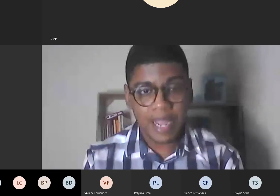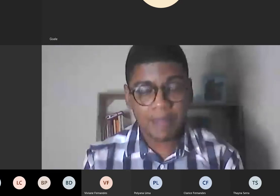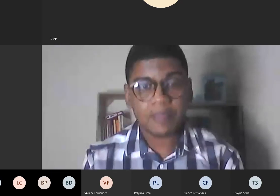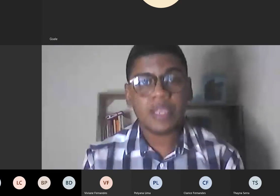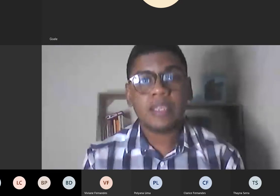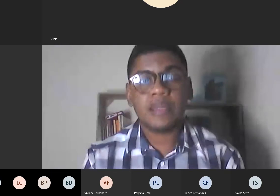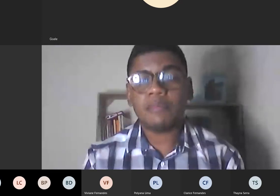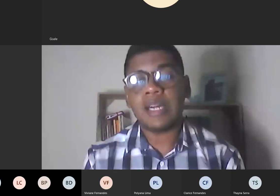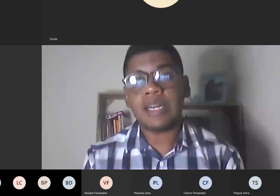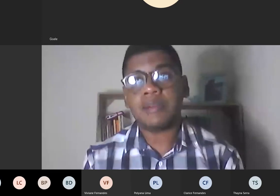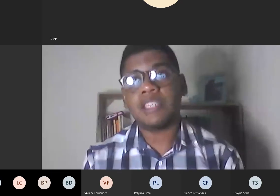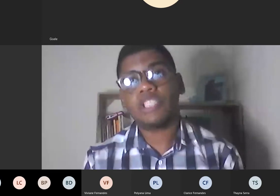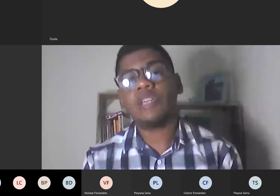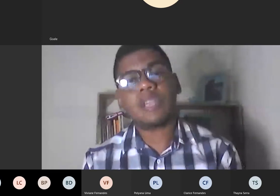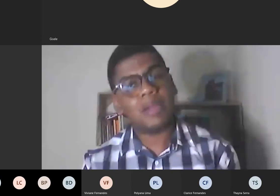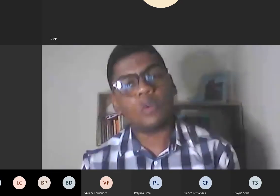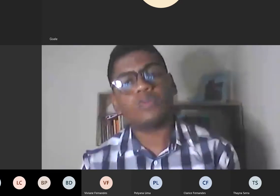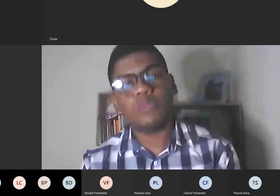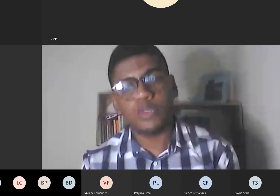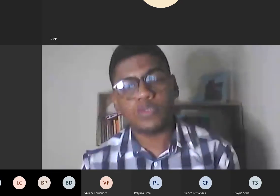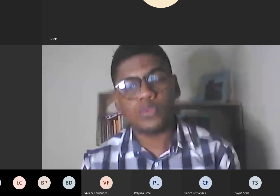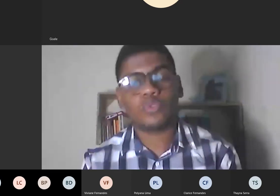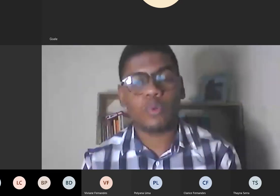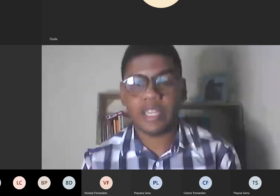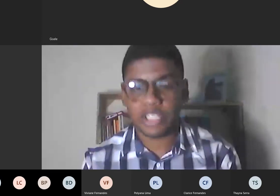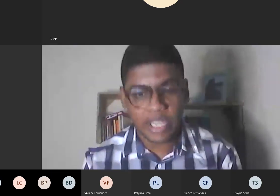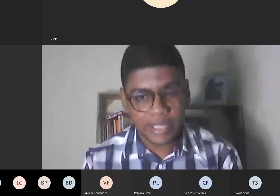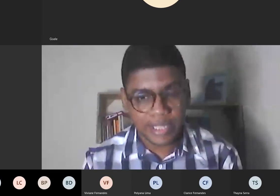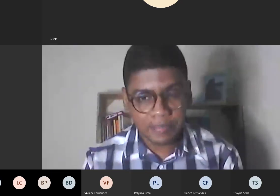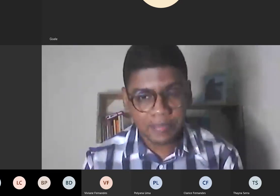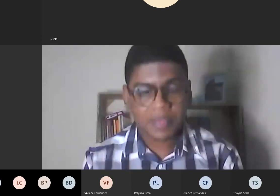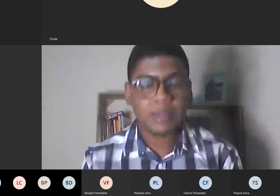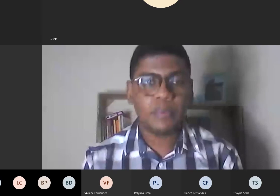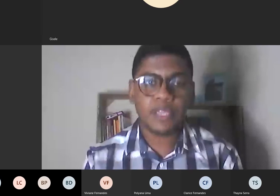sinais, tá? Então, a gente não trabalhou com os meninos surdos com